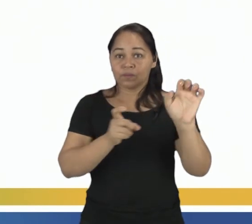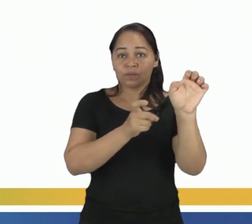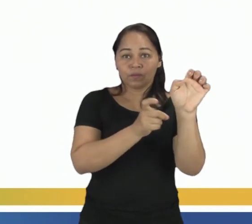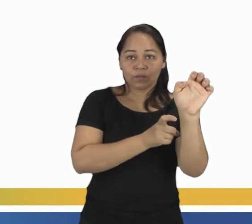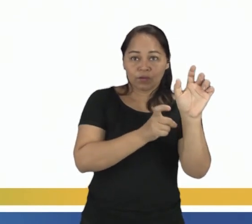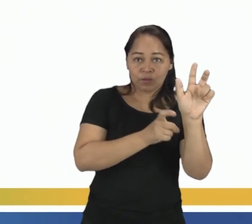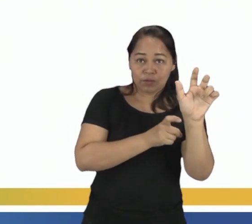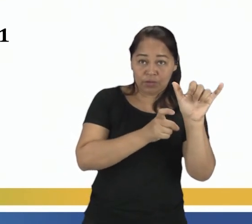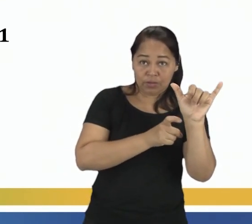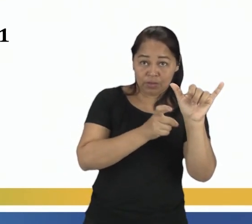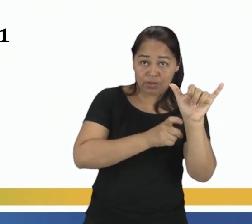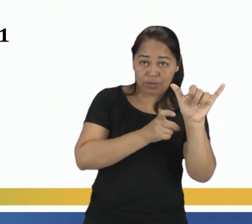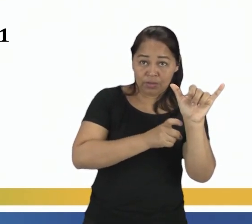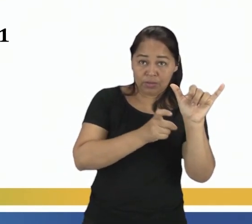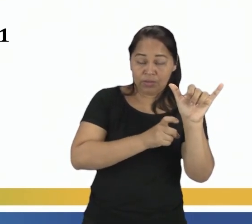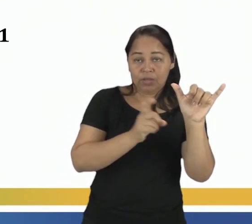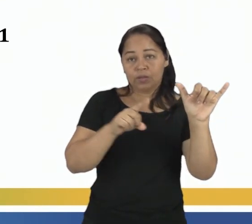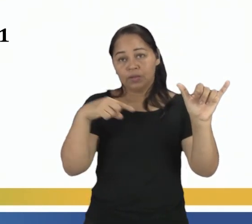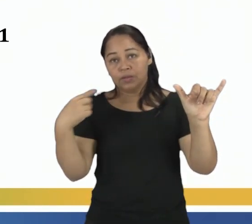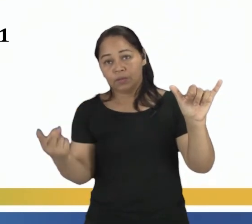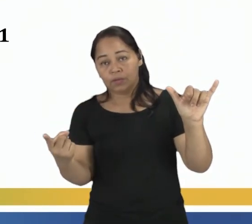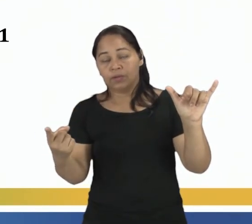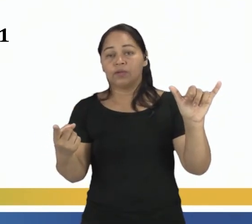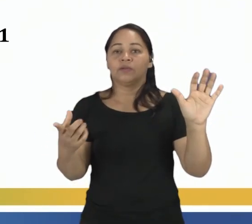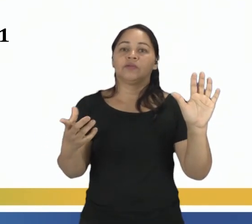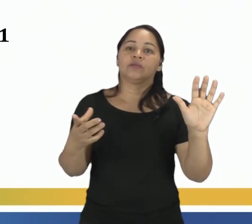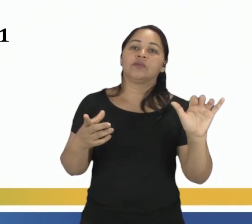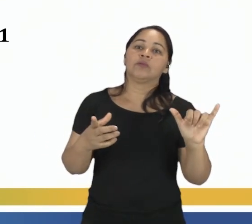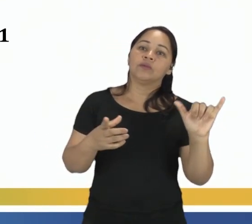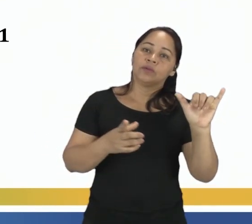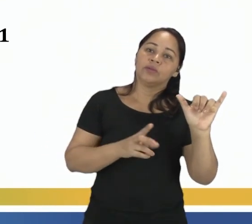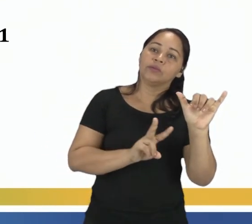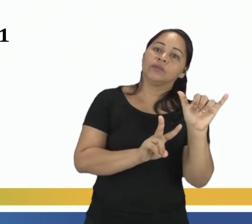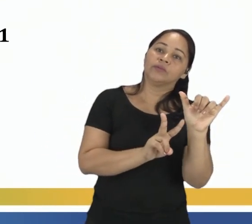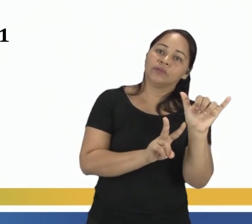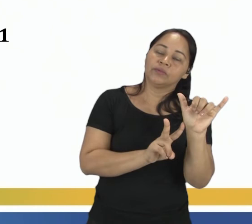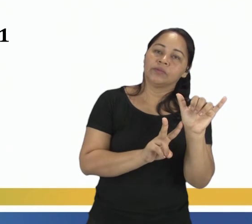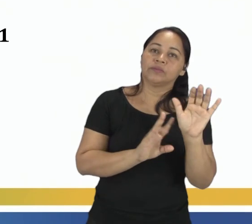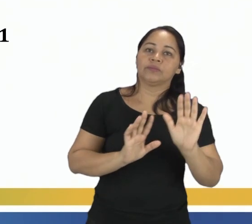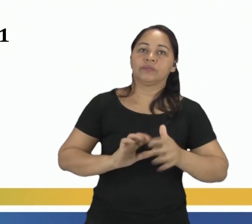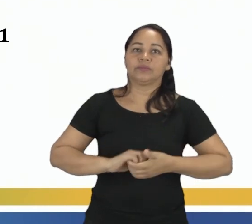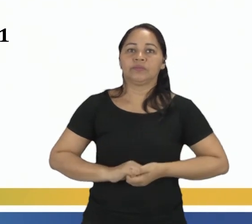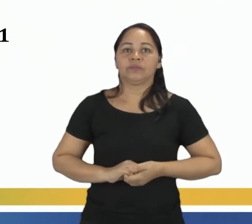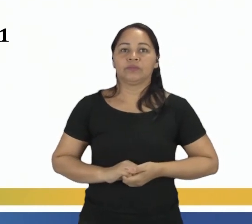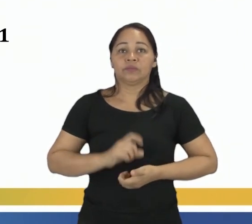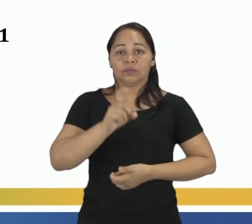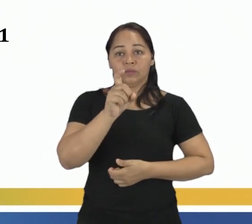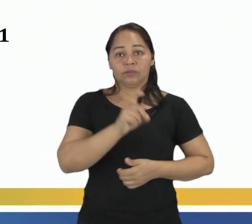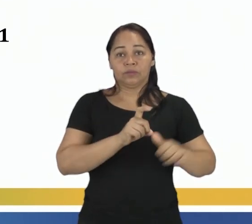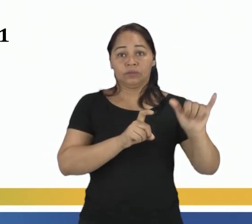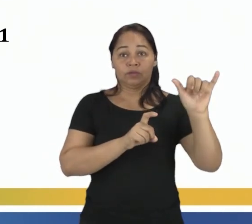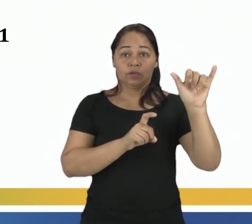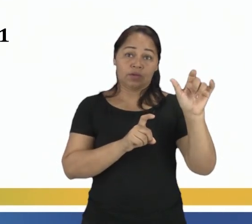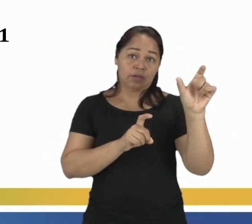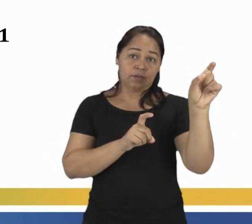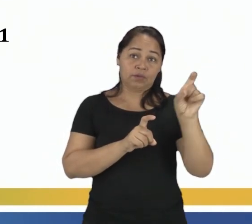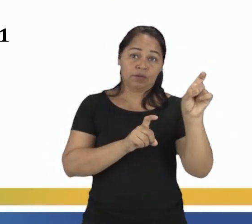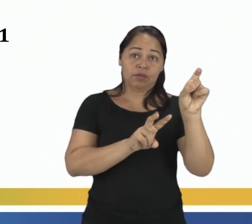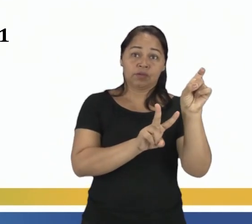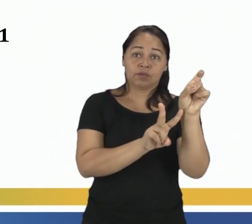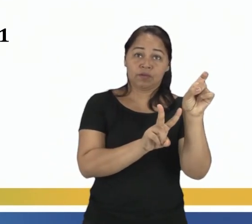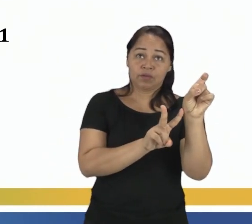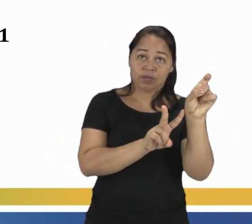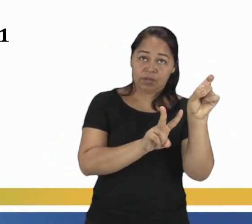aquele método mais fácil, para depois achar o y do vértice. O x do vértice, que é menos b, o nosso b aqui